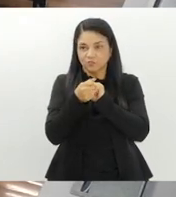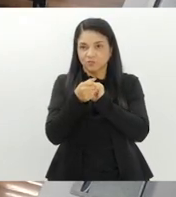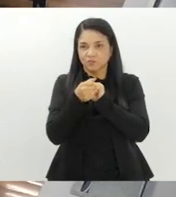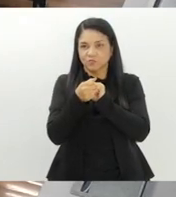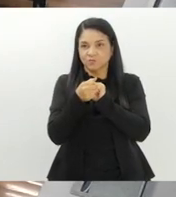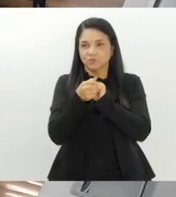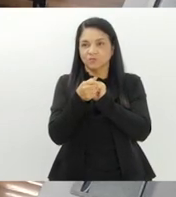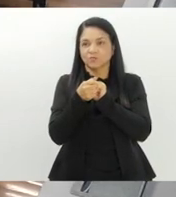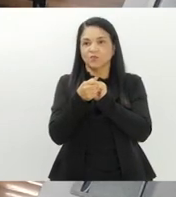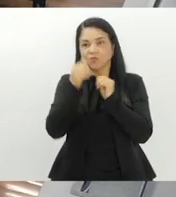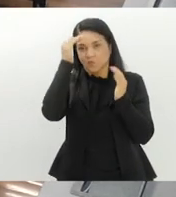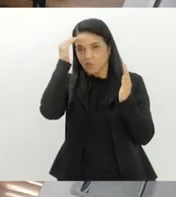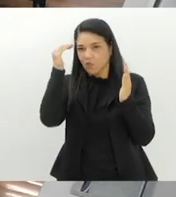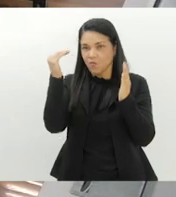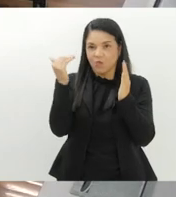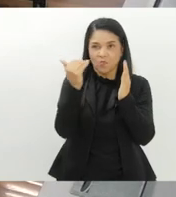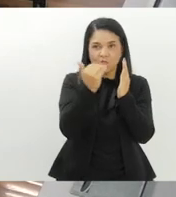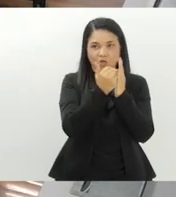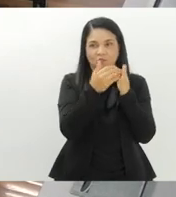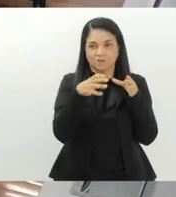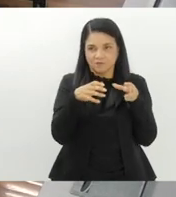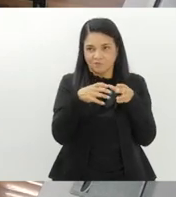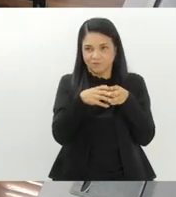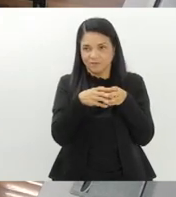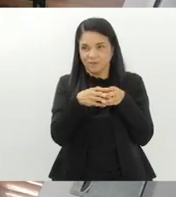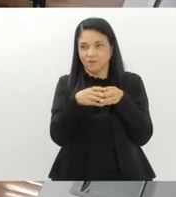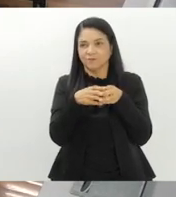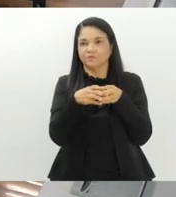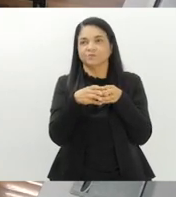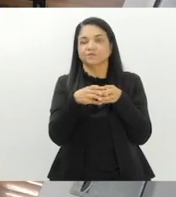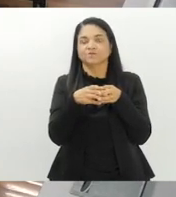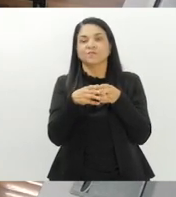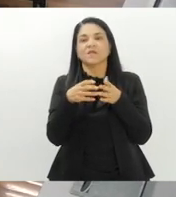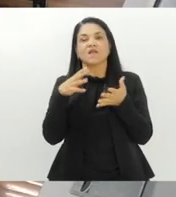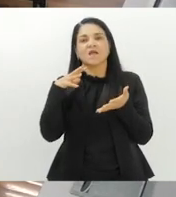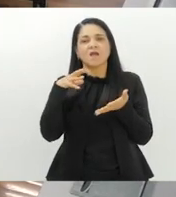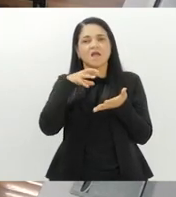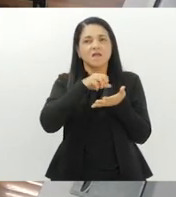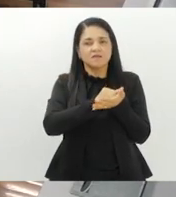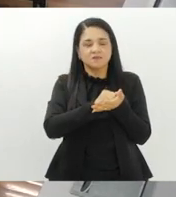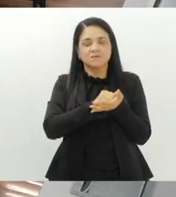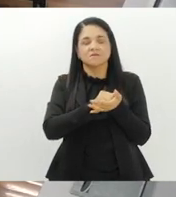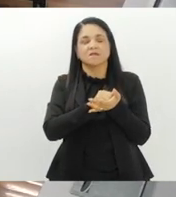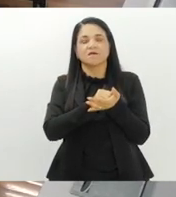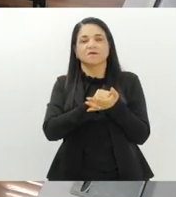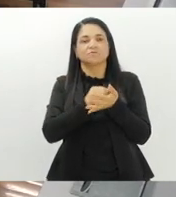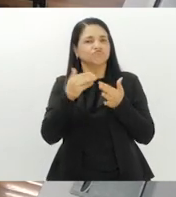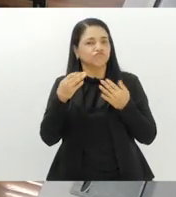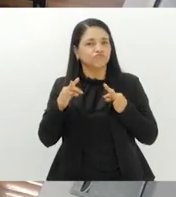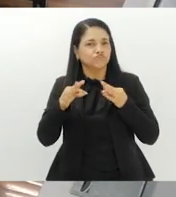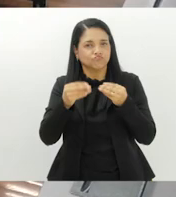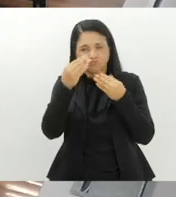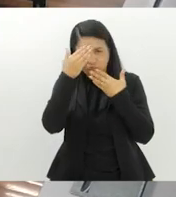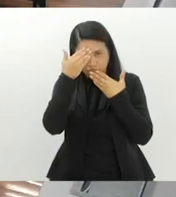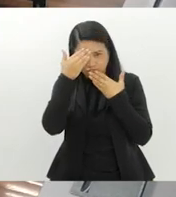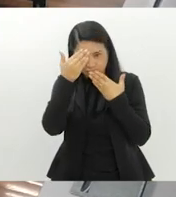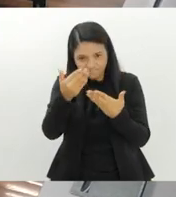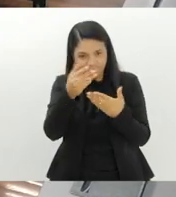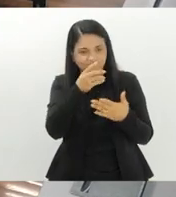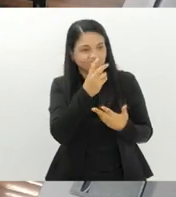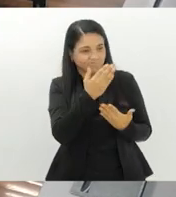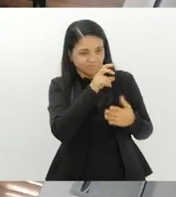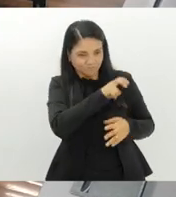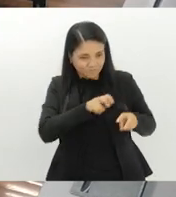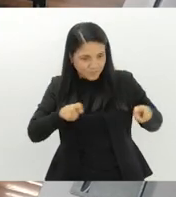com o Cumpra-se, com a comissão do Cumpra-se. Também quero registrar os meus agradecimentos a todos que estão aqui na mesa. E